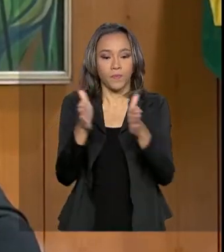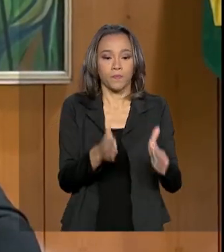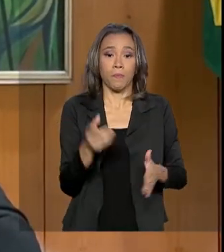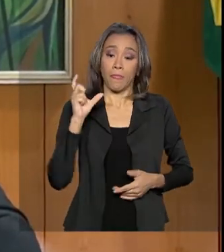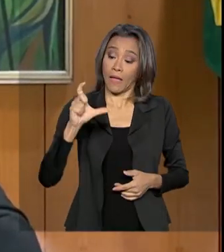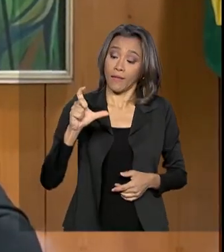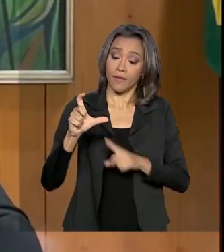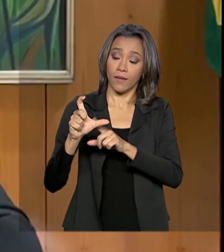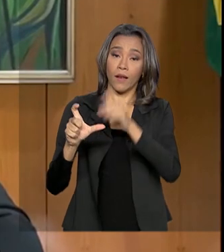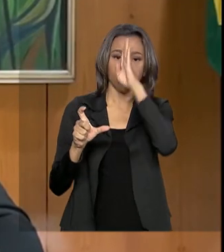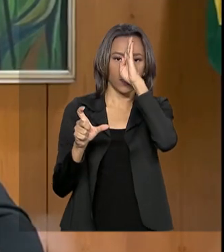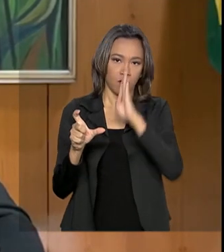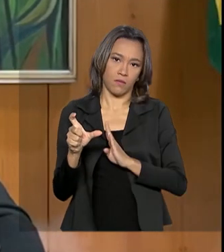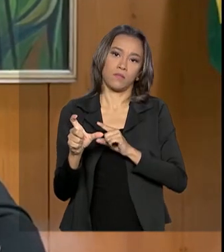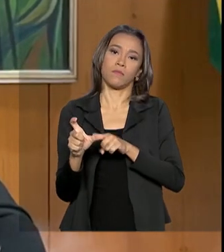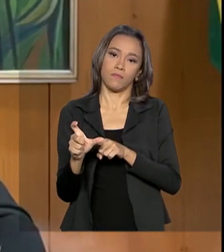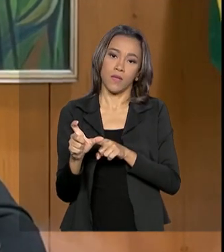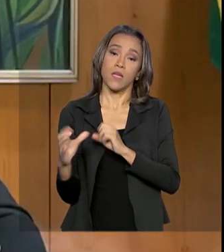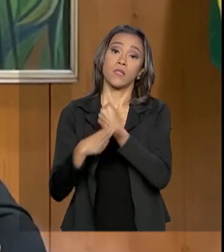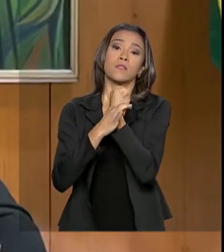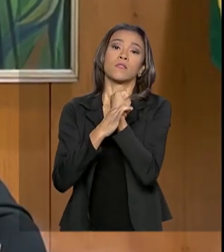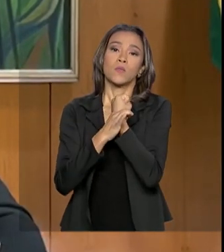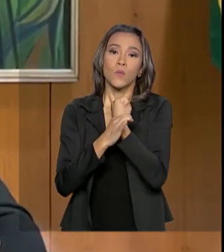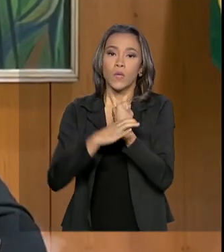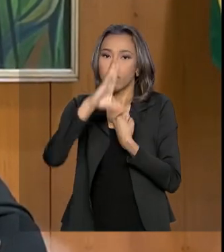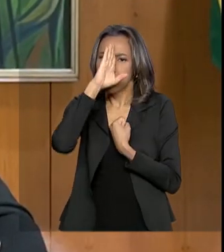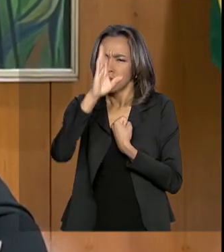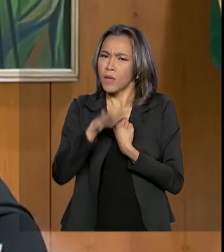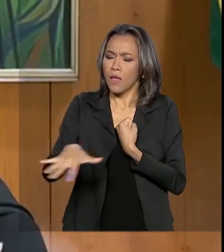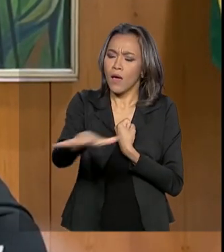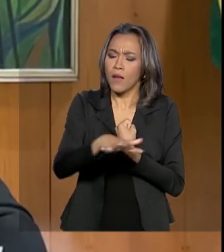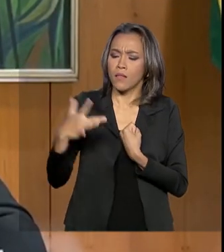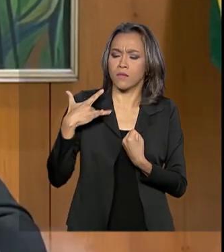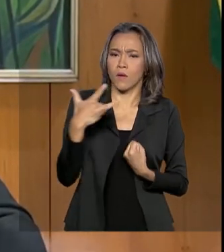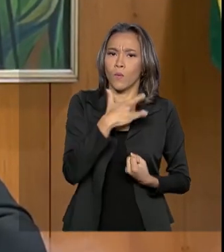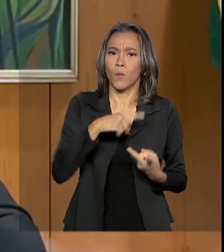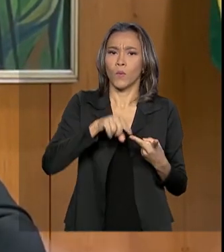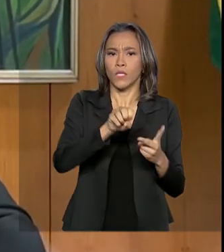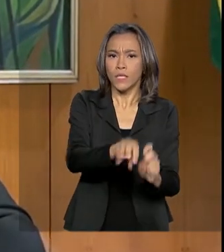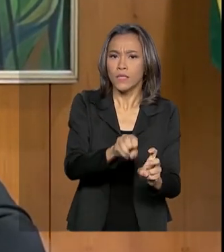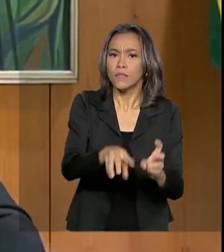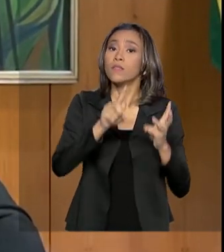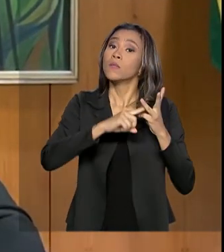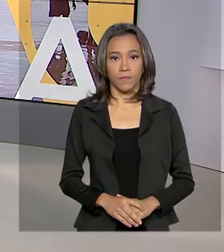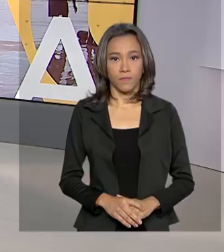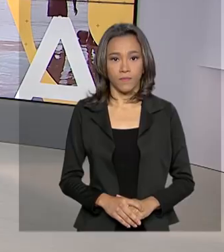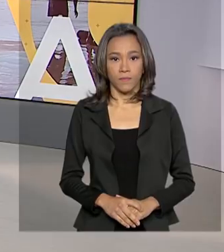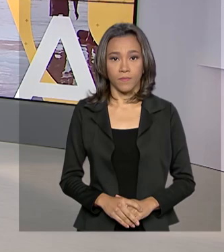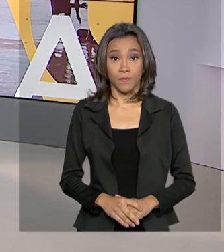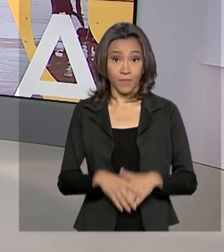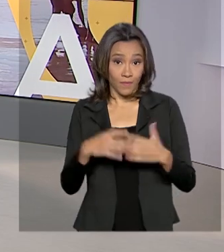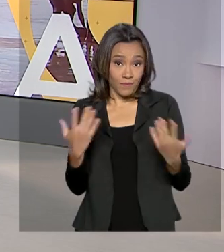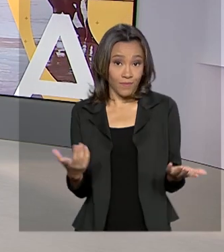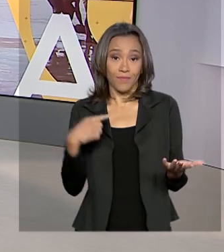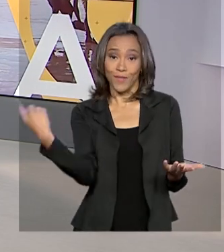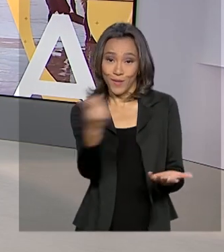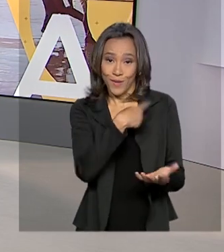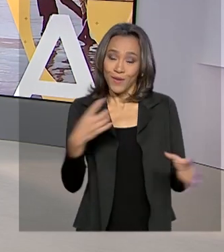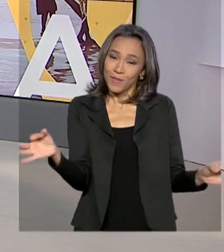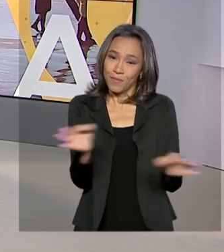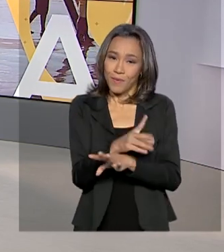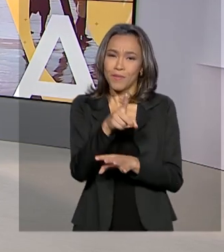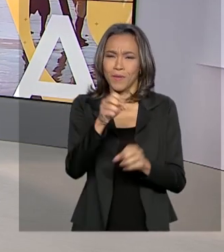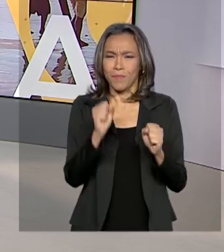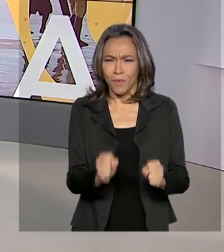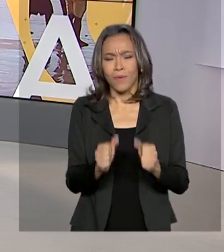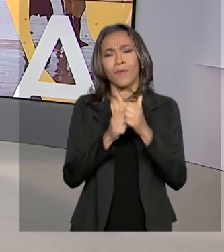é gratuita e garante prioridade nas áreas de saúde, educação e assistência social. E nós ficamos por aqui. Você